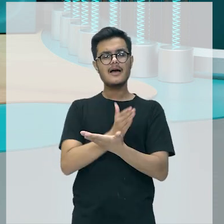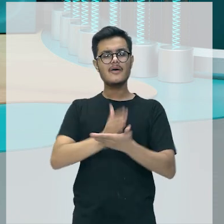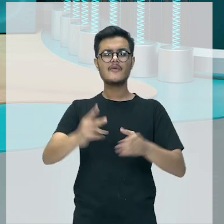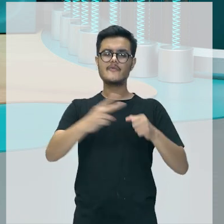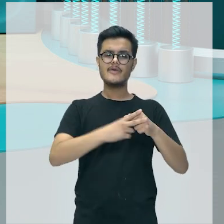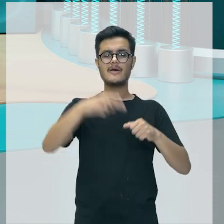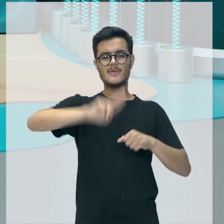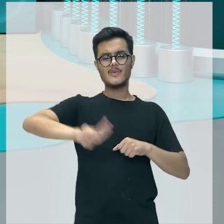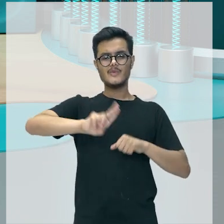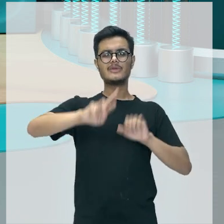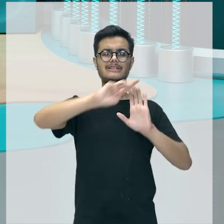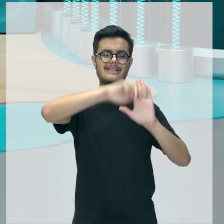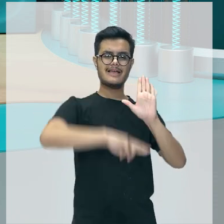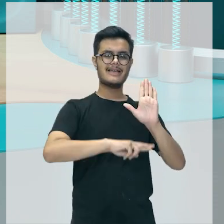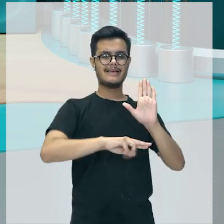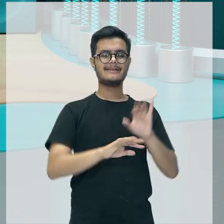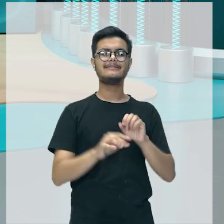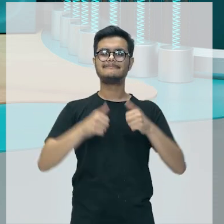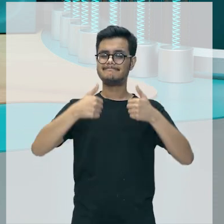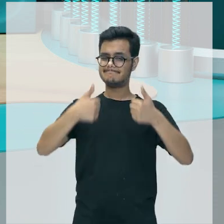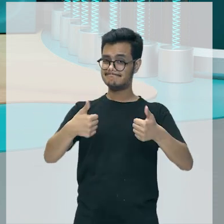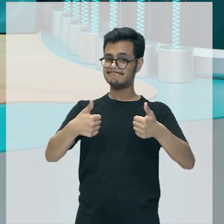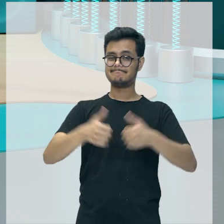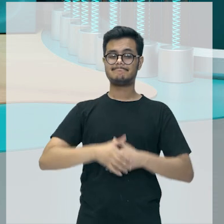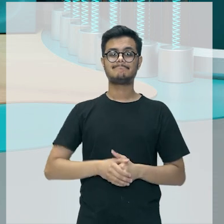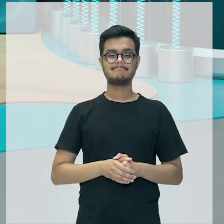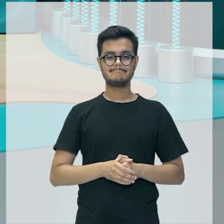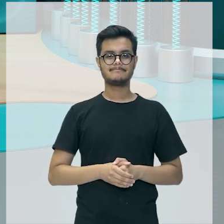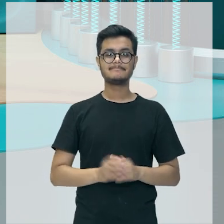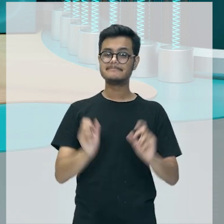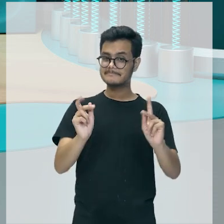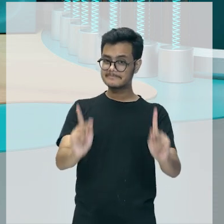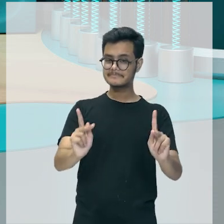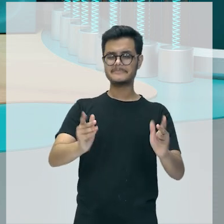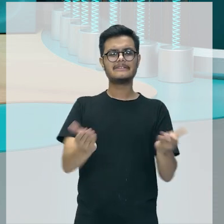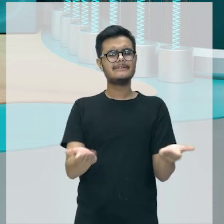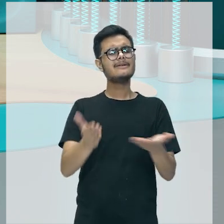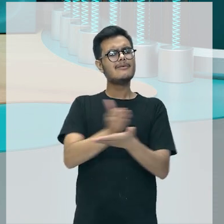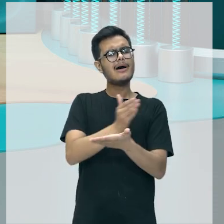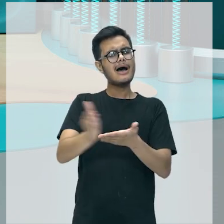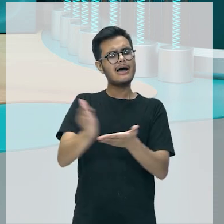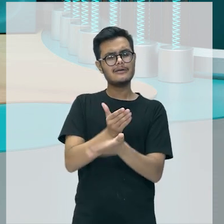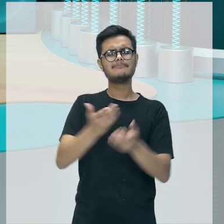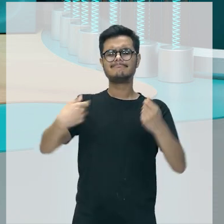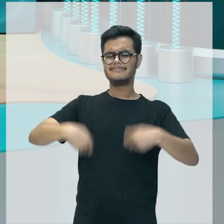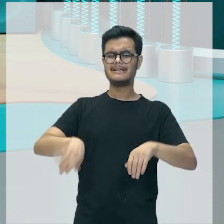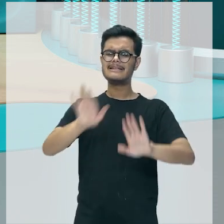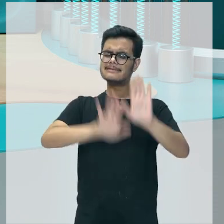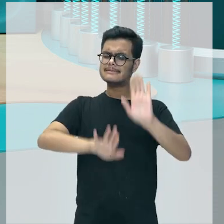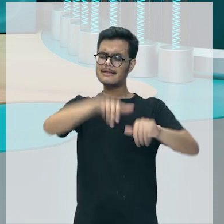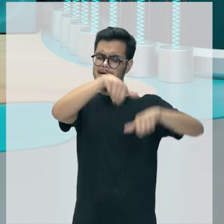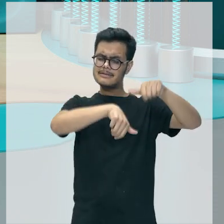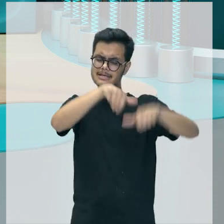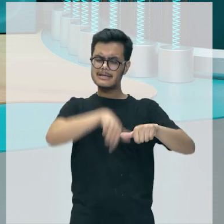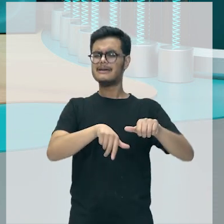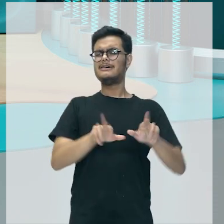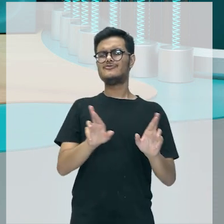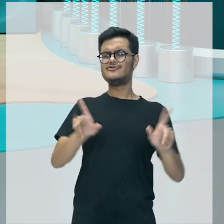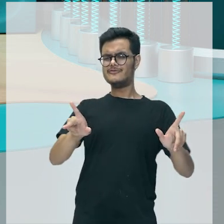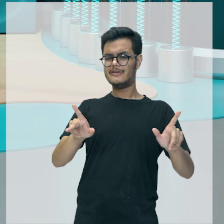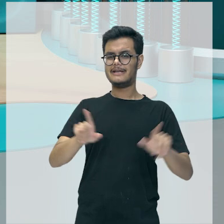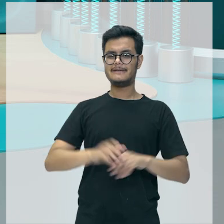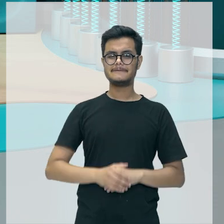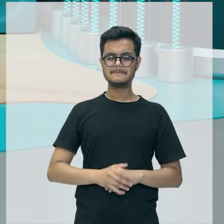regulares eles cabem ali na regra geral, tá bom? E tem uns pouquinhos ali que a gente vai fazer uma variação, vai ter uma